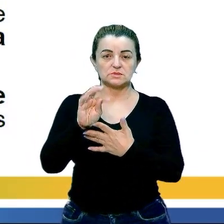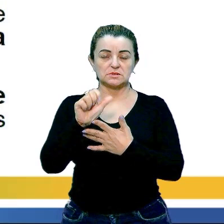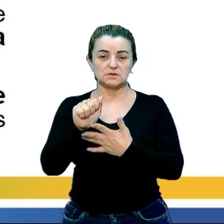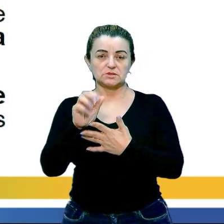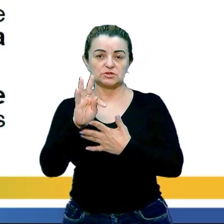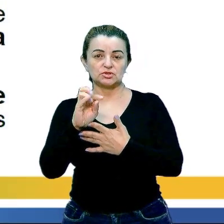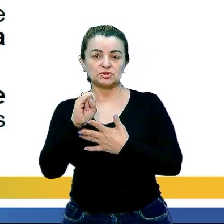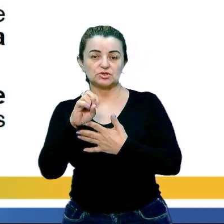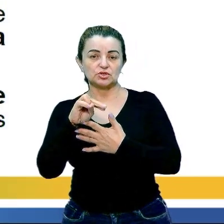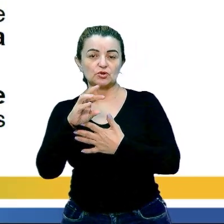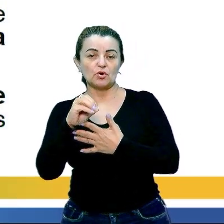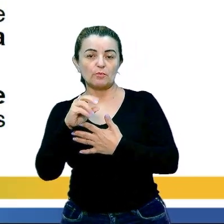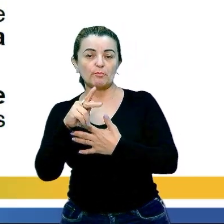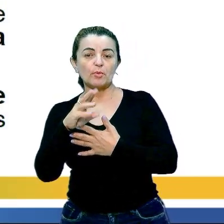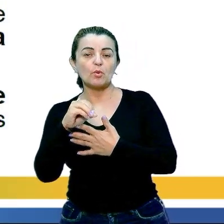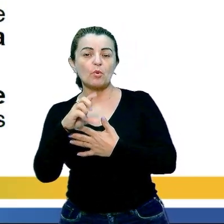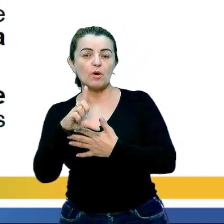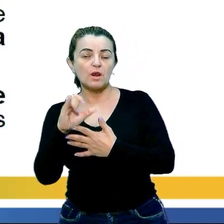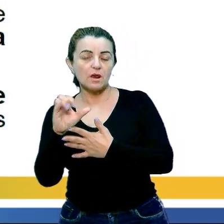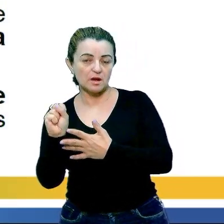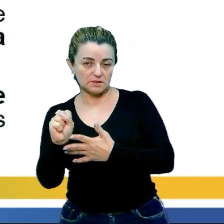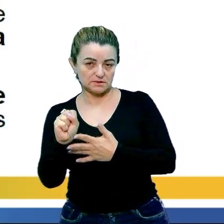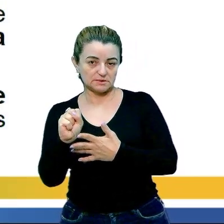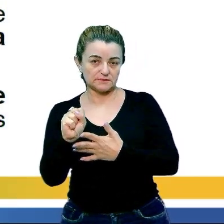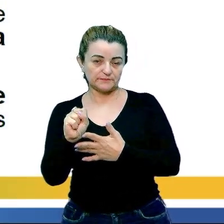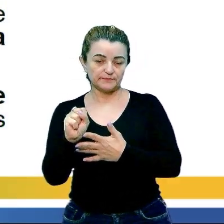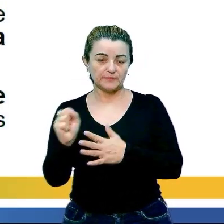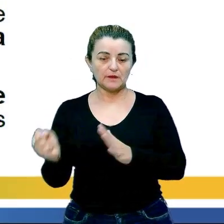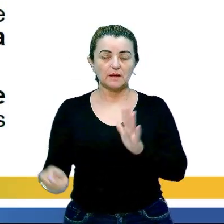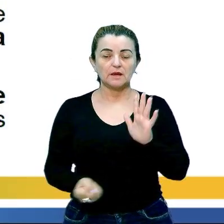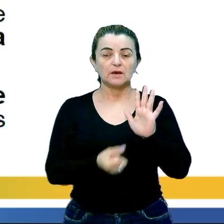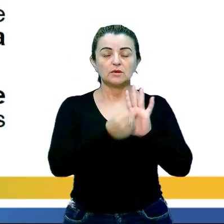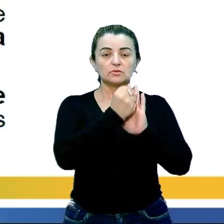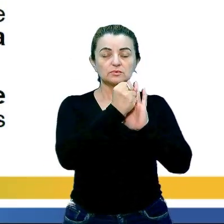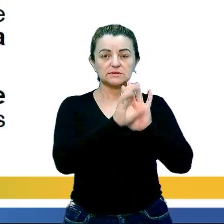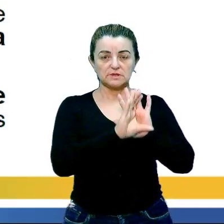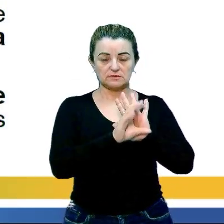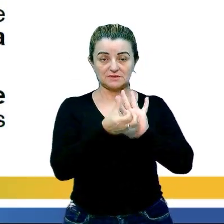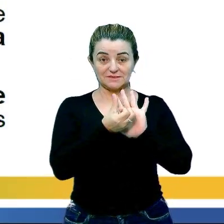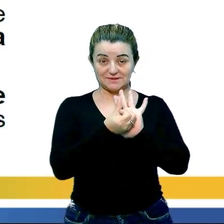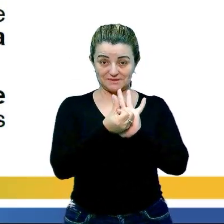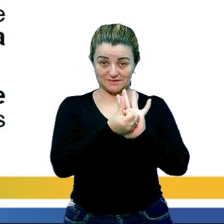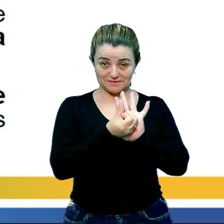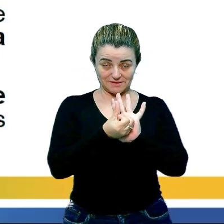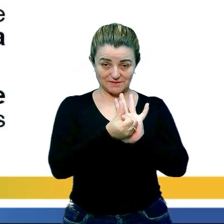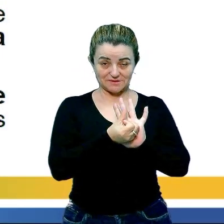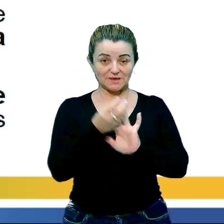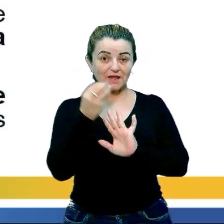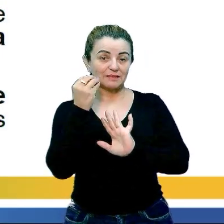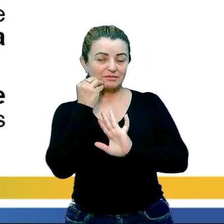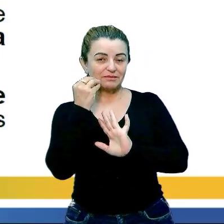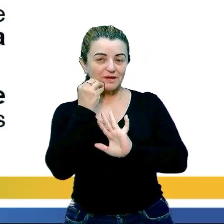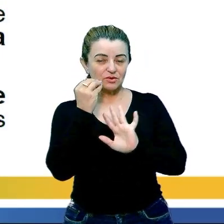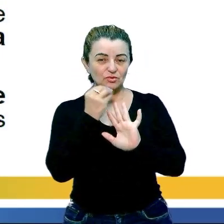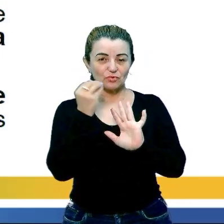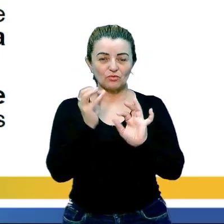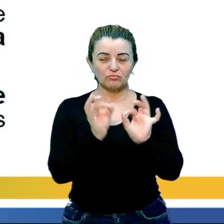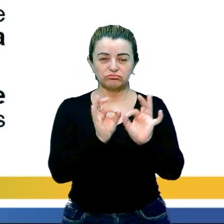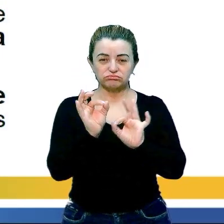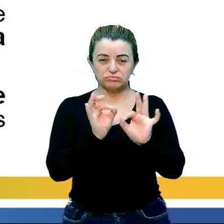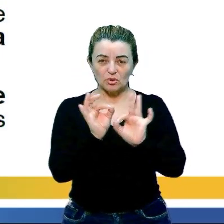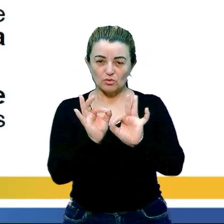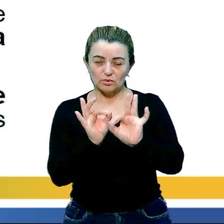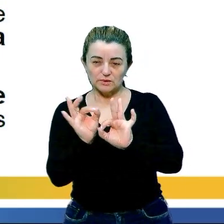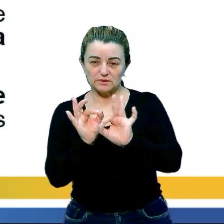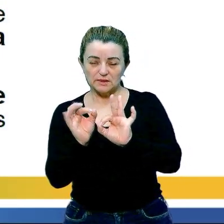No decorrer do século VI, né, o imperador Justiniano tentou reordenar o Império Romano e abrir frentes